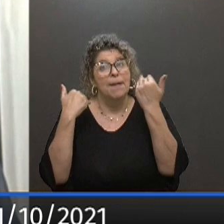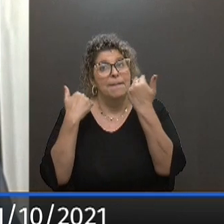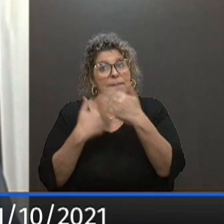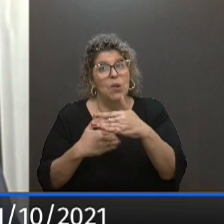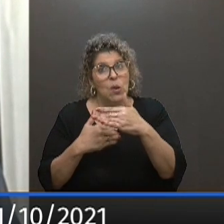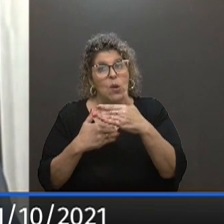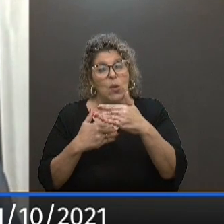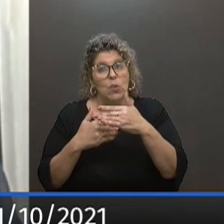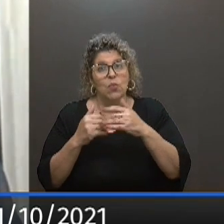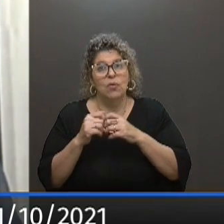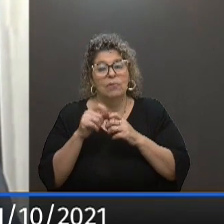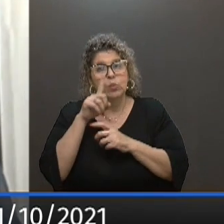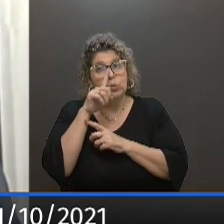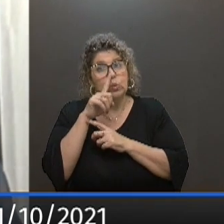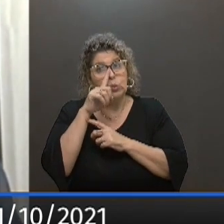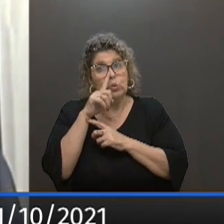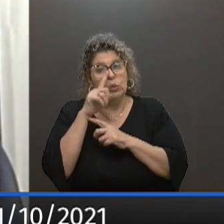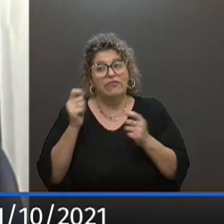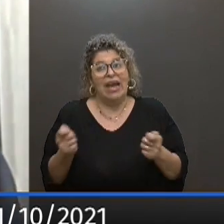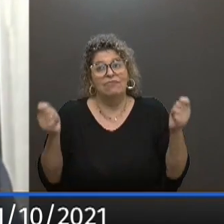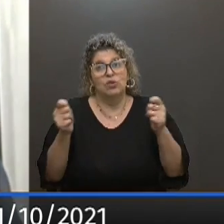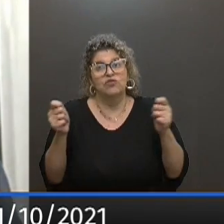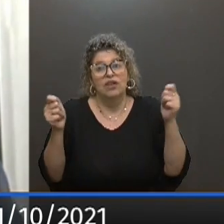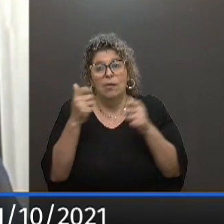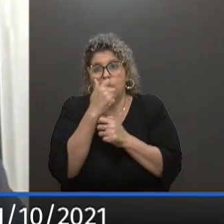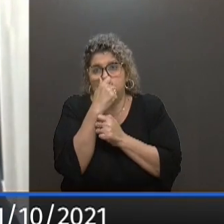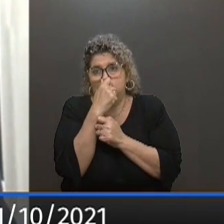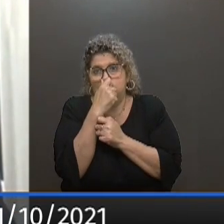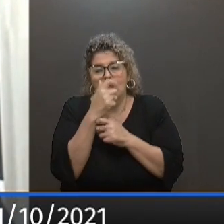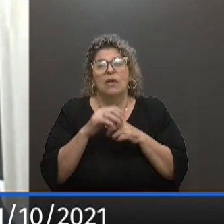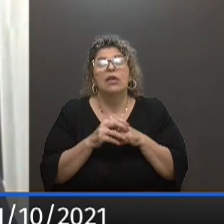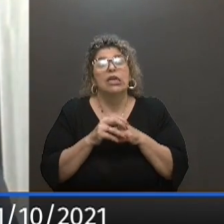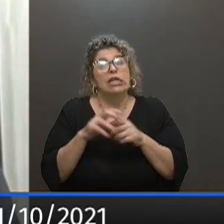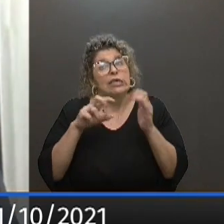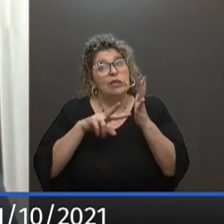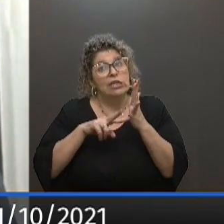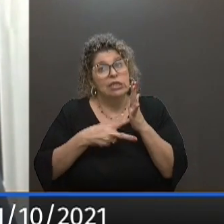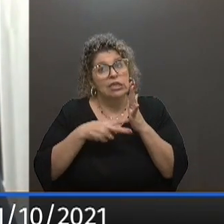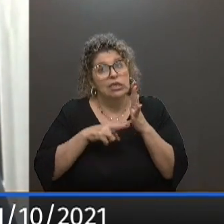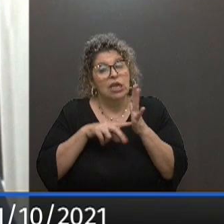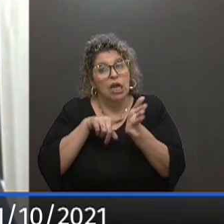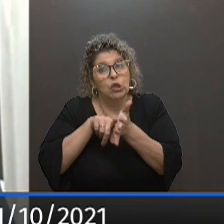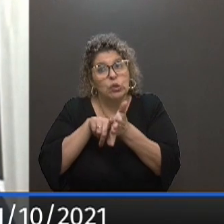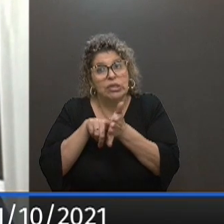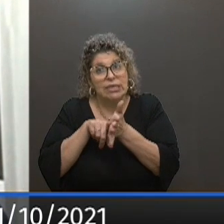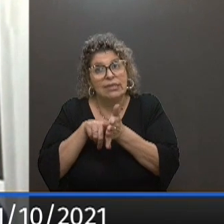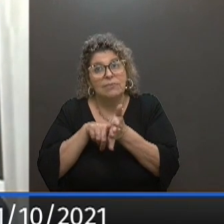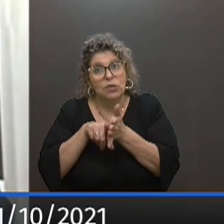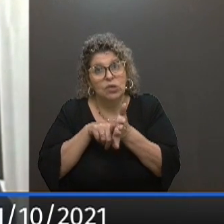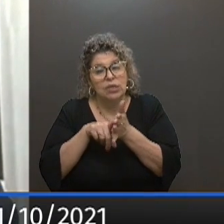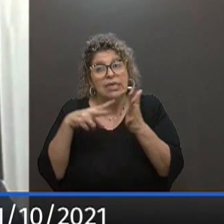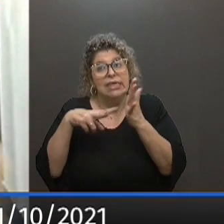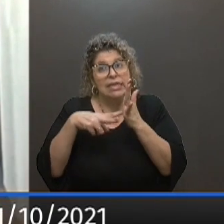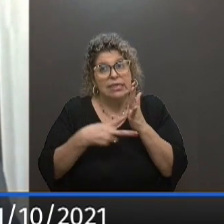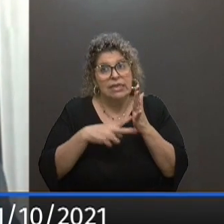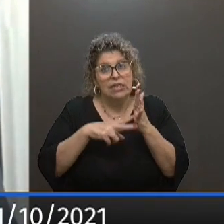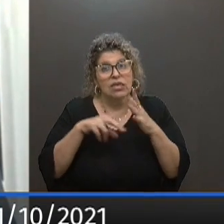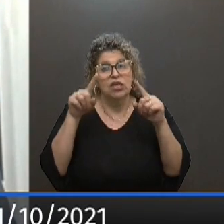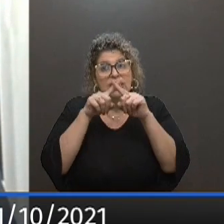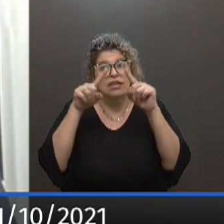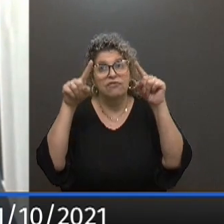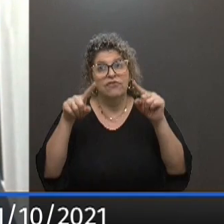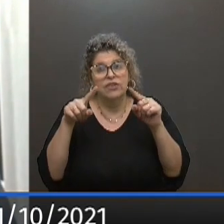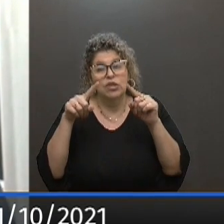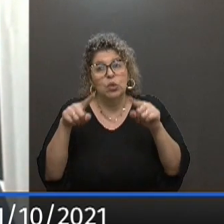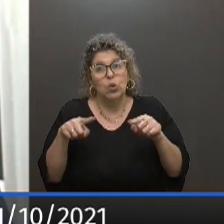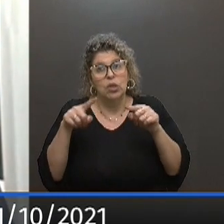havia muito receio e naturalmente o sindicato dos examinadores ou Sindicato dos Servidores